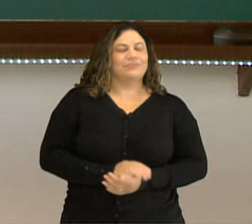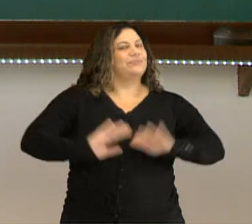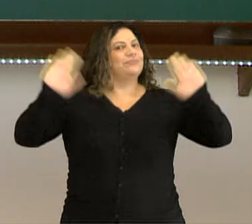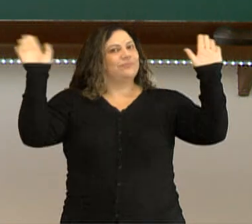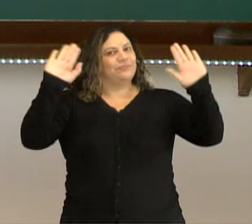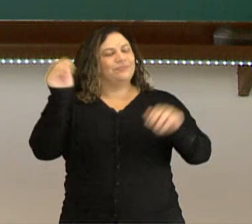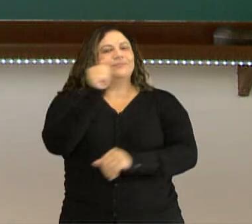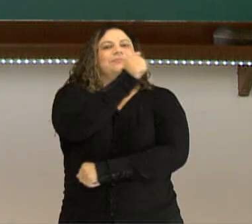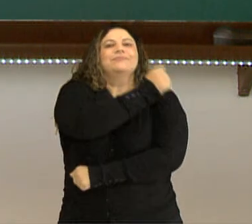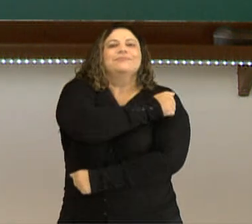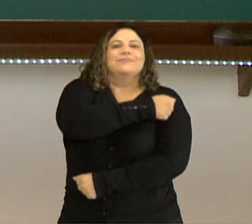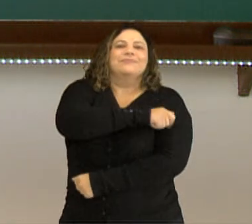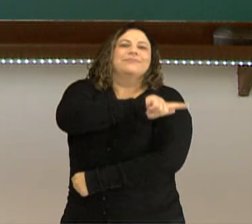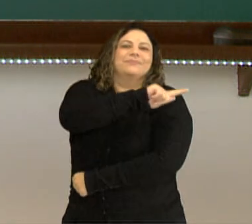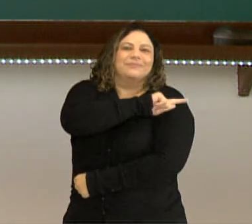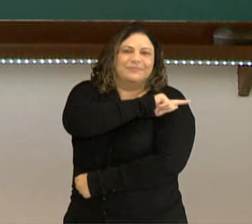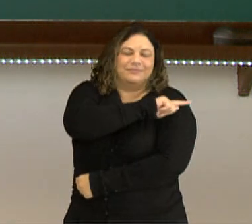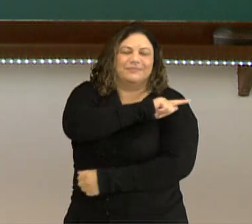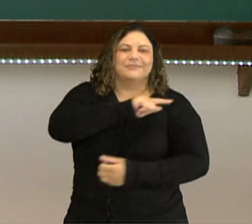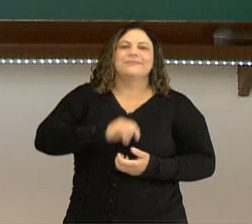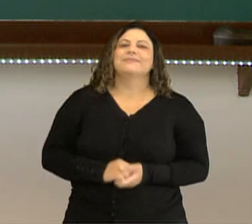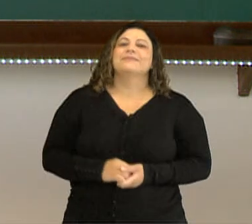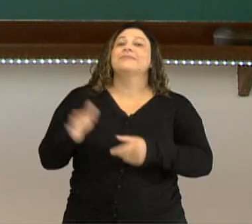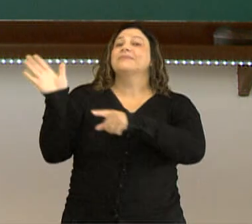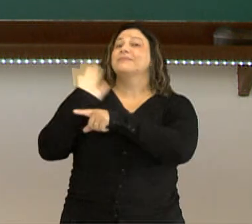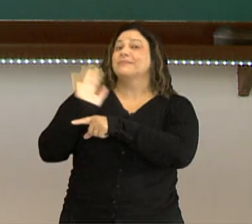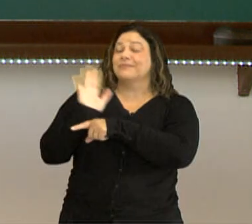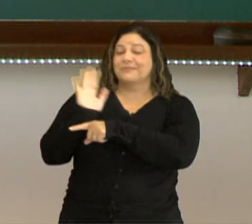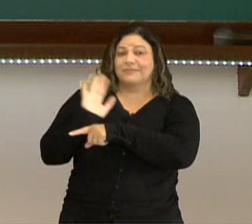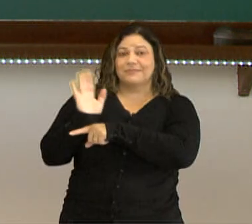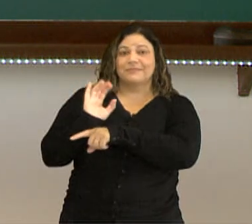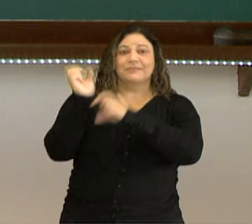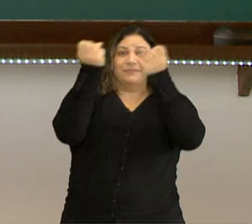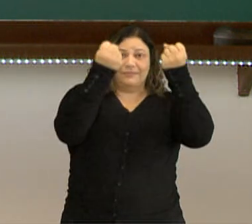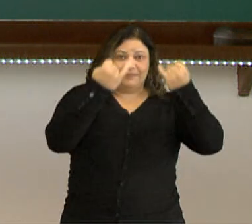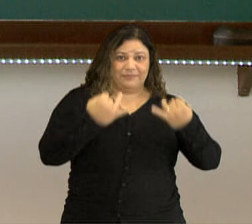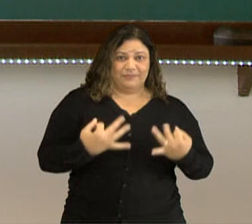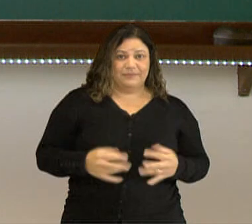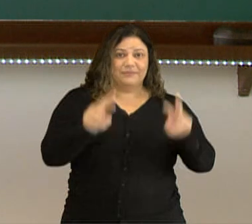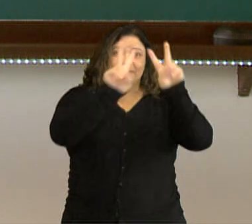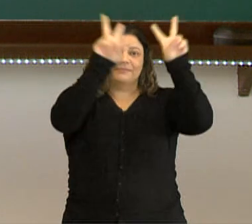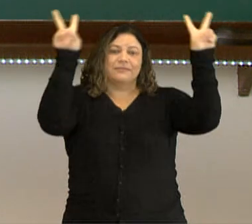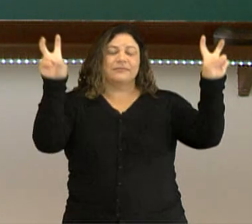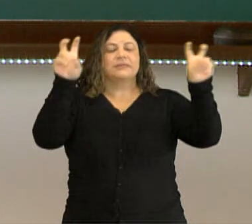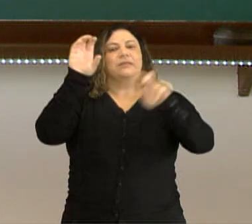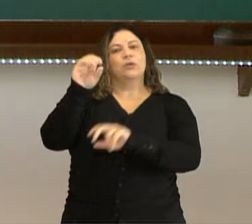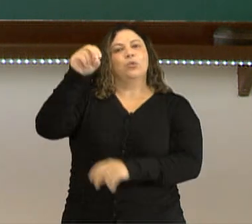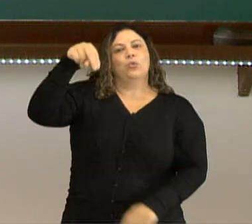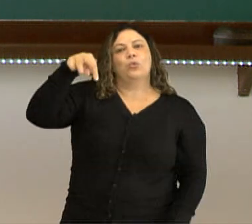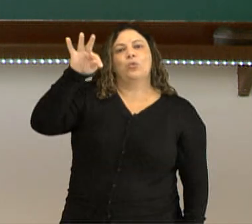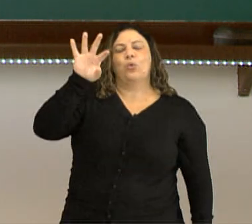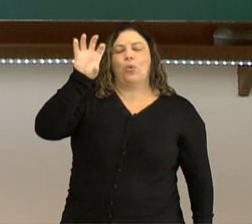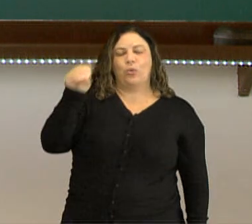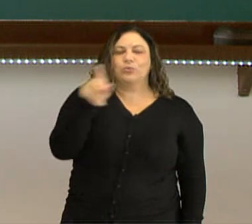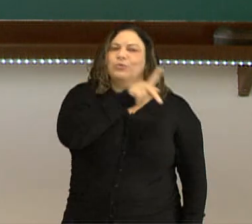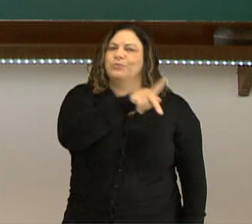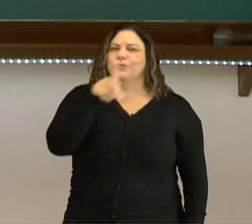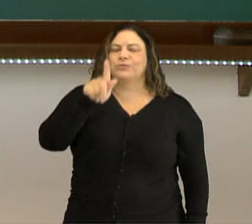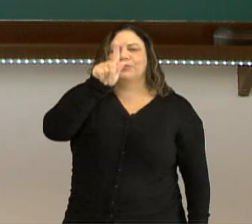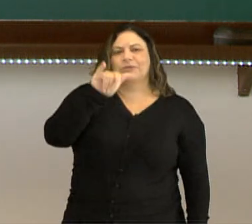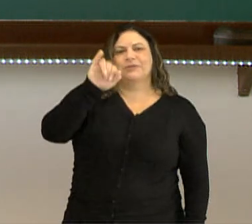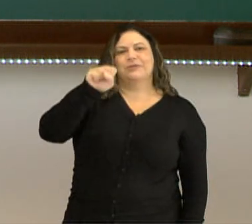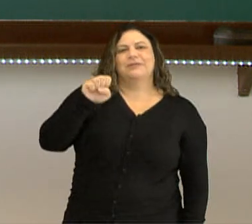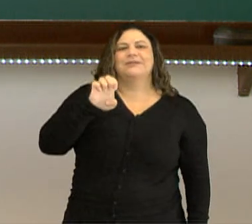Olá, estudantes do 7º ano! Neste vídeo vamos falar sobre conto. Eu sou a professora Gisele,